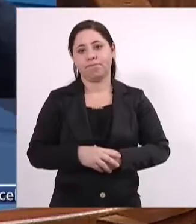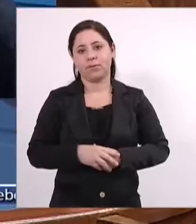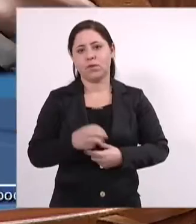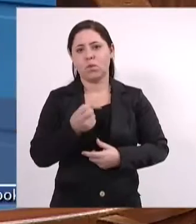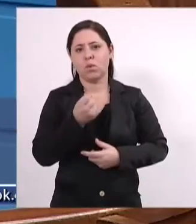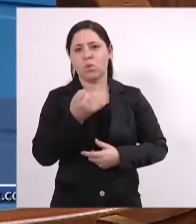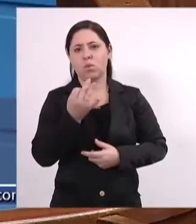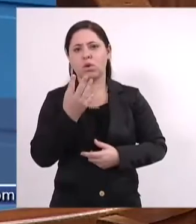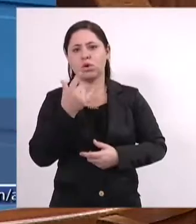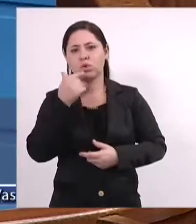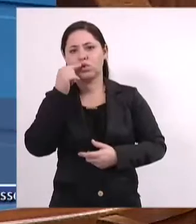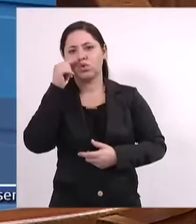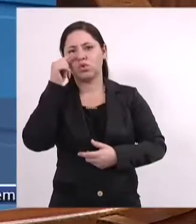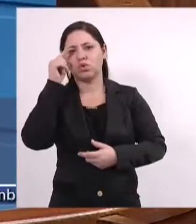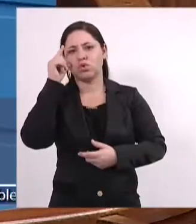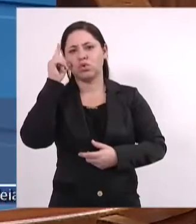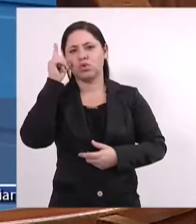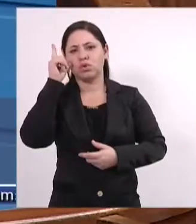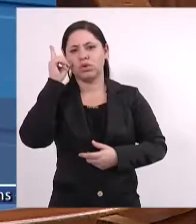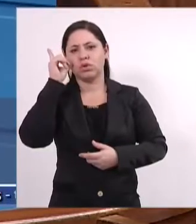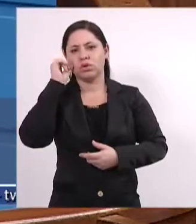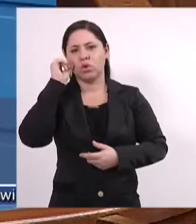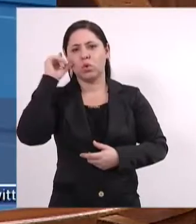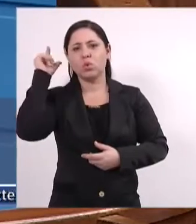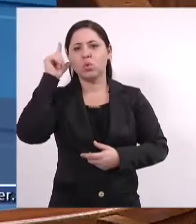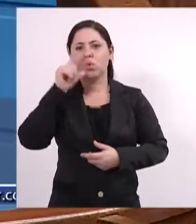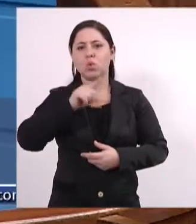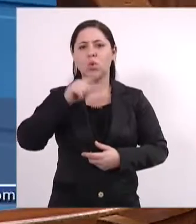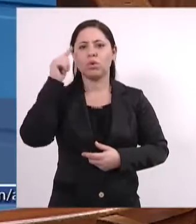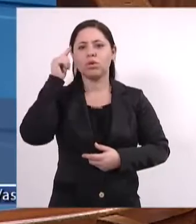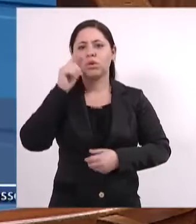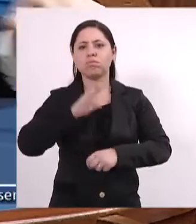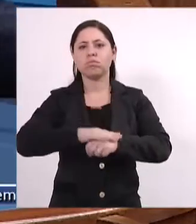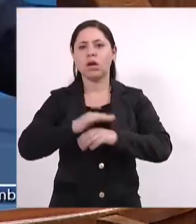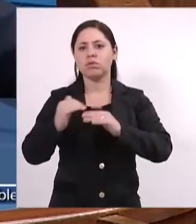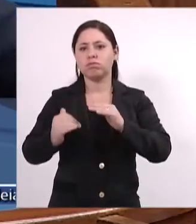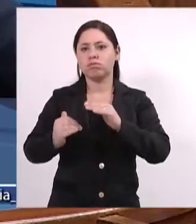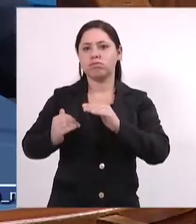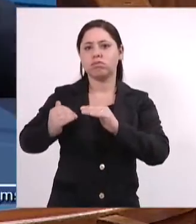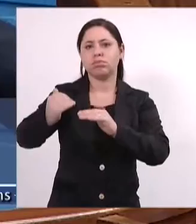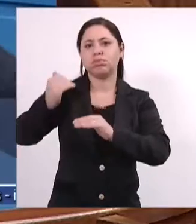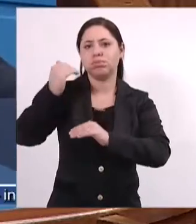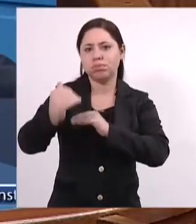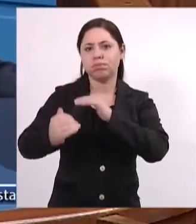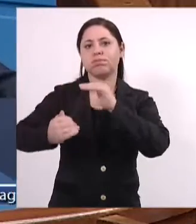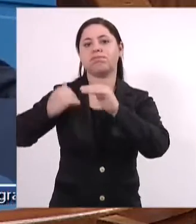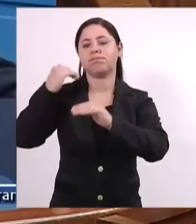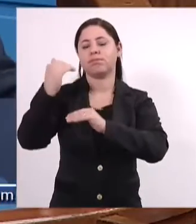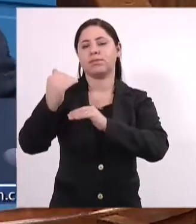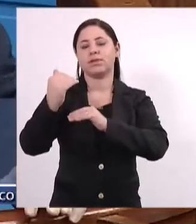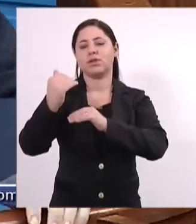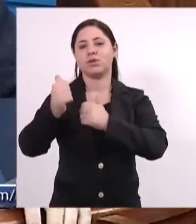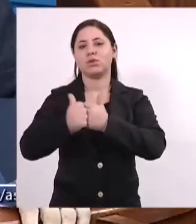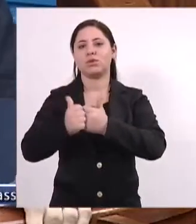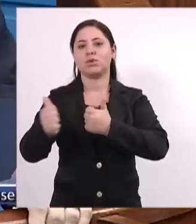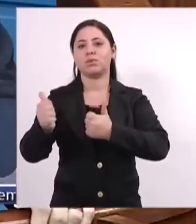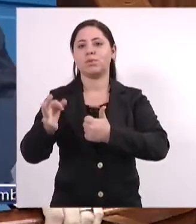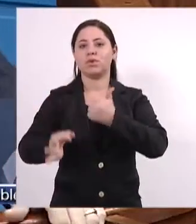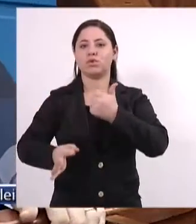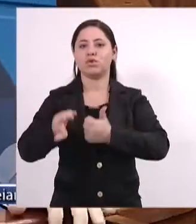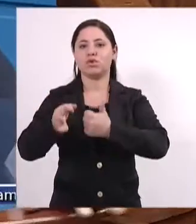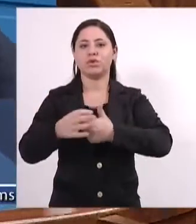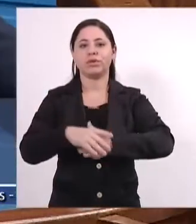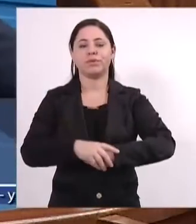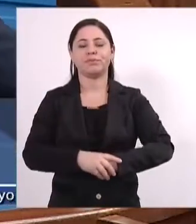antes de ontem conseguimos mais um avanço aqui no Tribunal de Justiça.